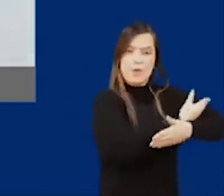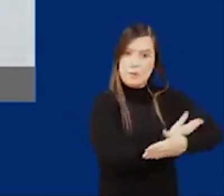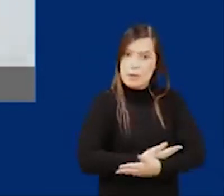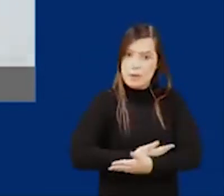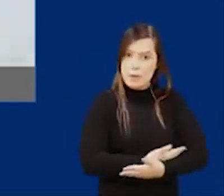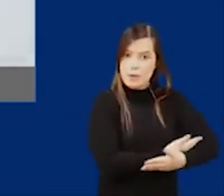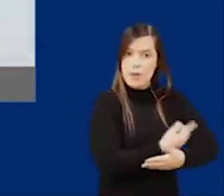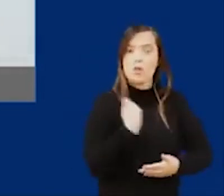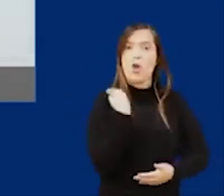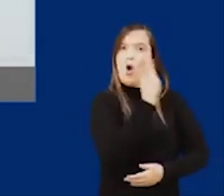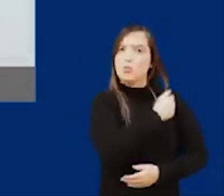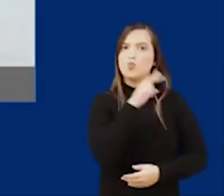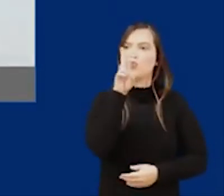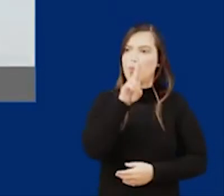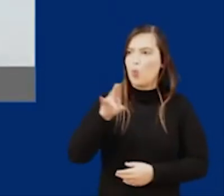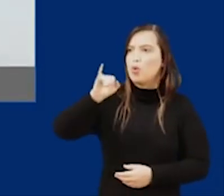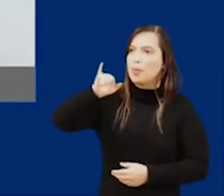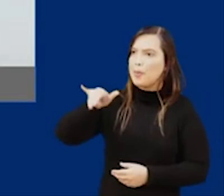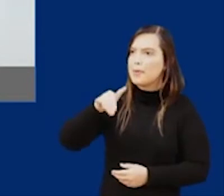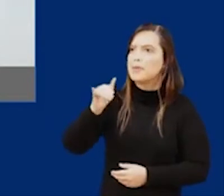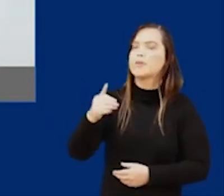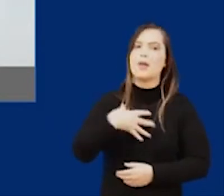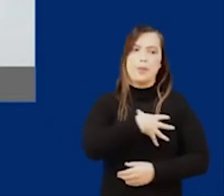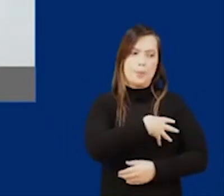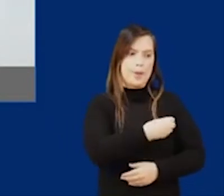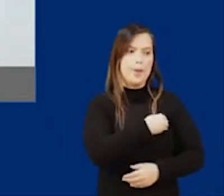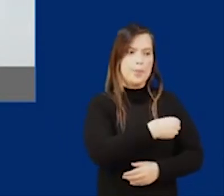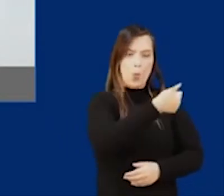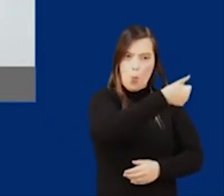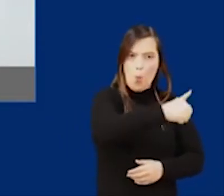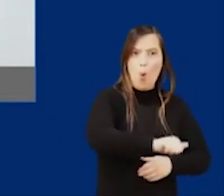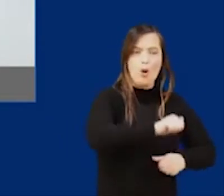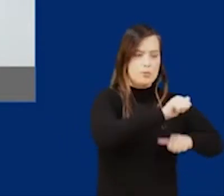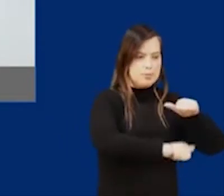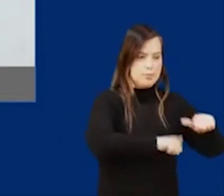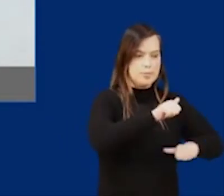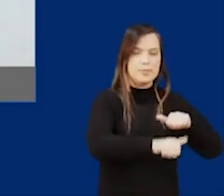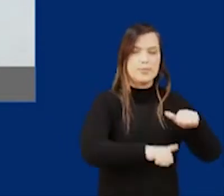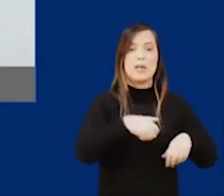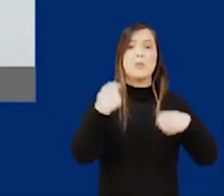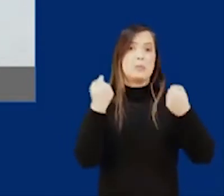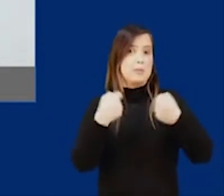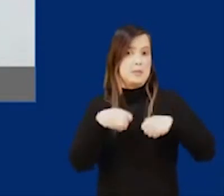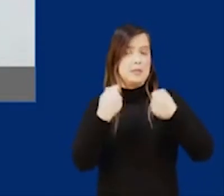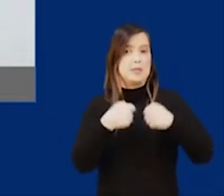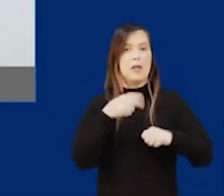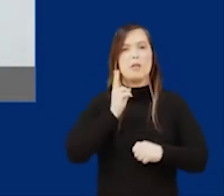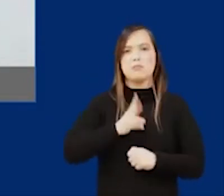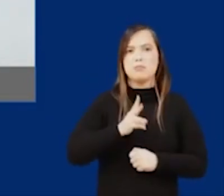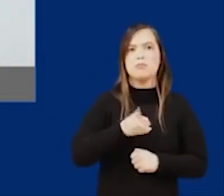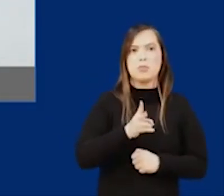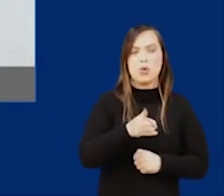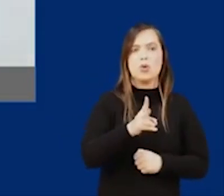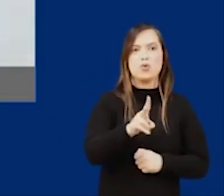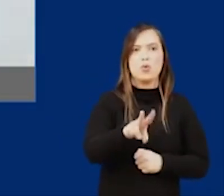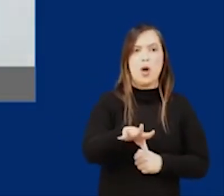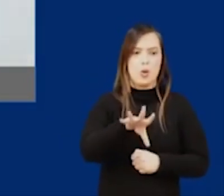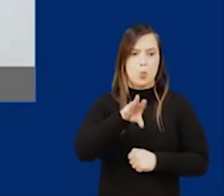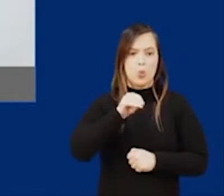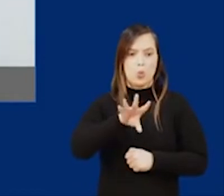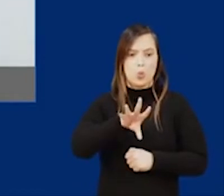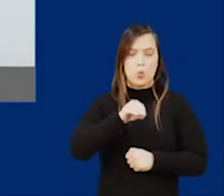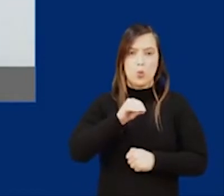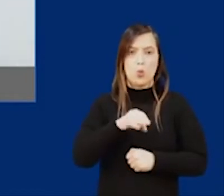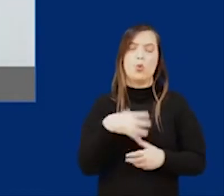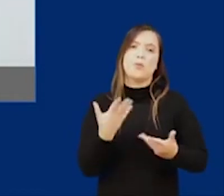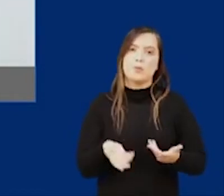gente usa na relactação, na translactação, às vezes esse bebê precisa continuar ali naquela sucção, né, a